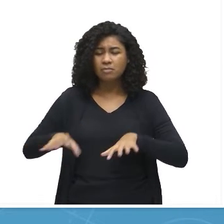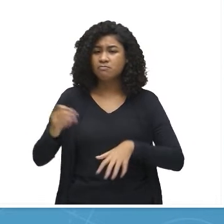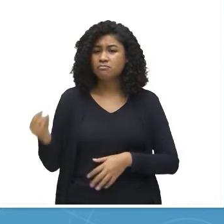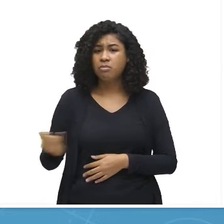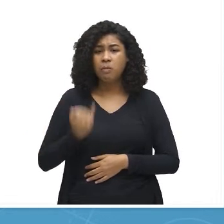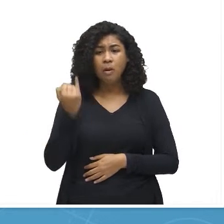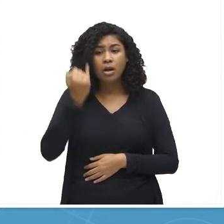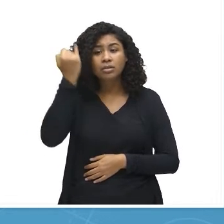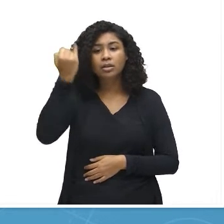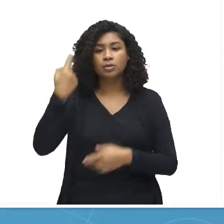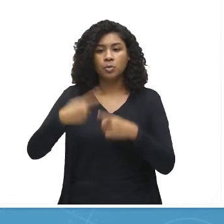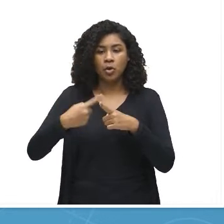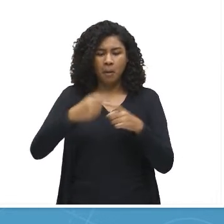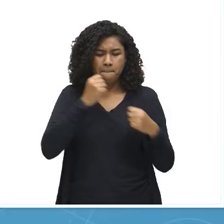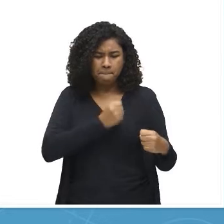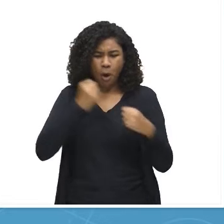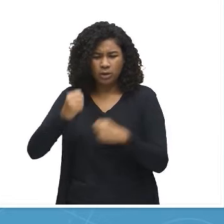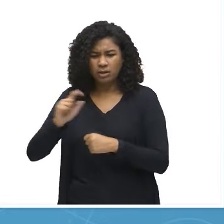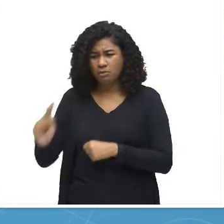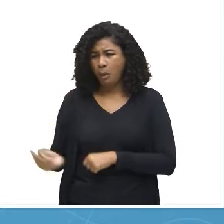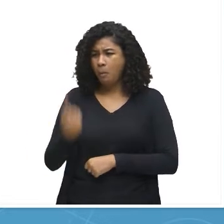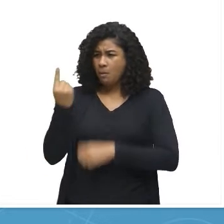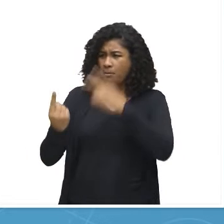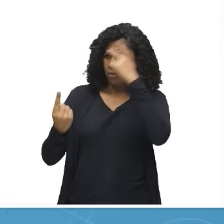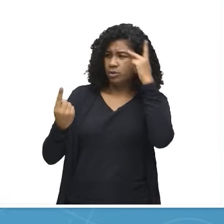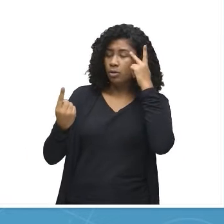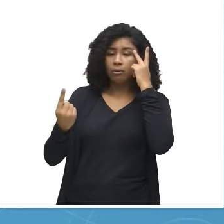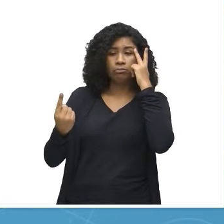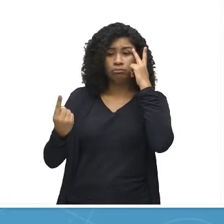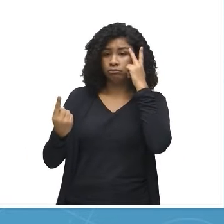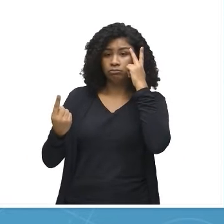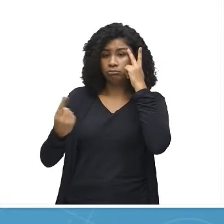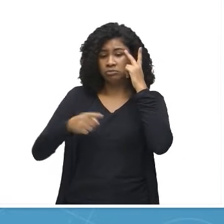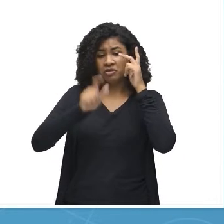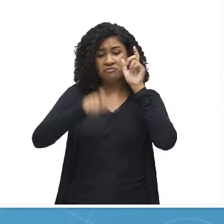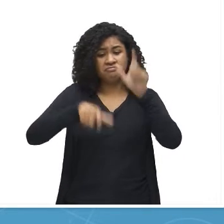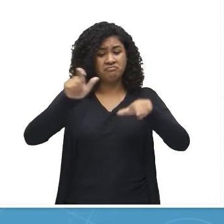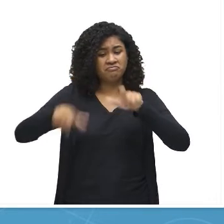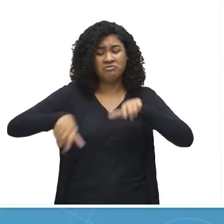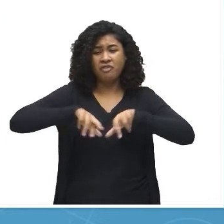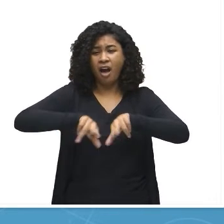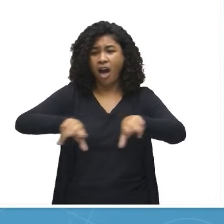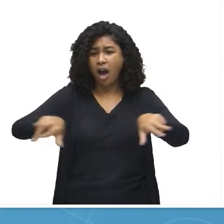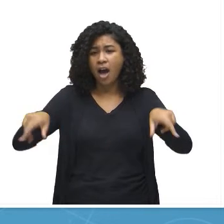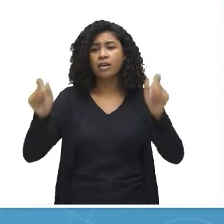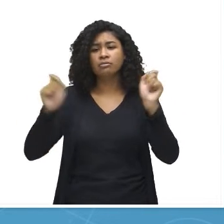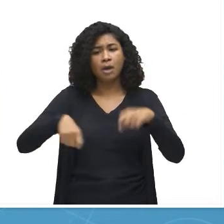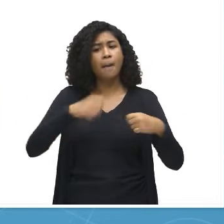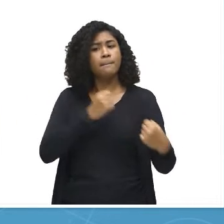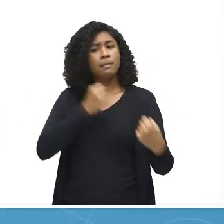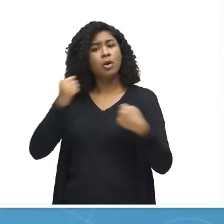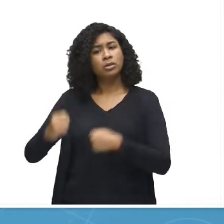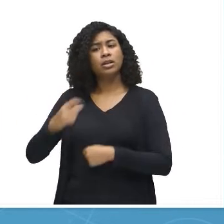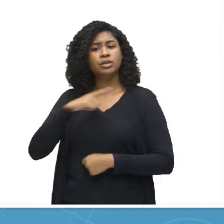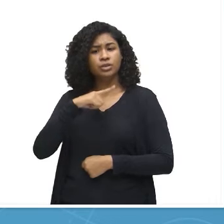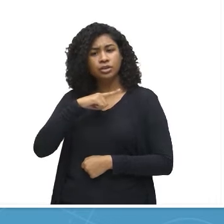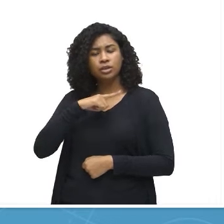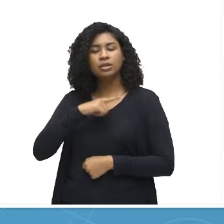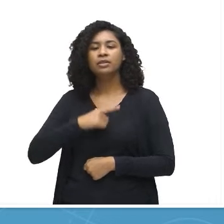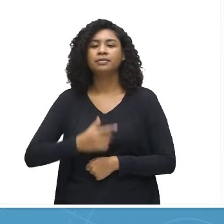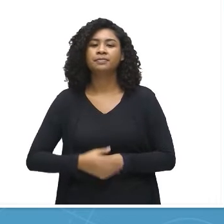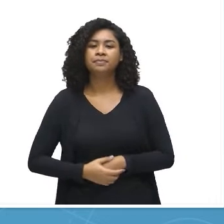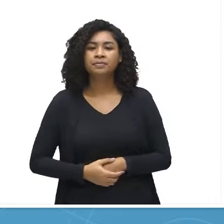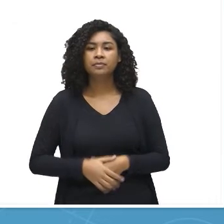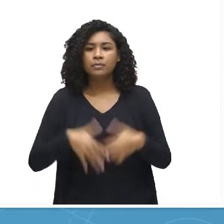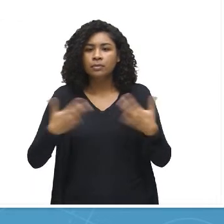do poder. Já existia aquela divisão, né, das marcas, dos condados, dos ducados, e isso aqui